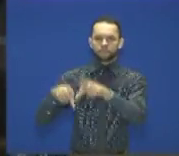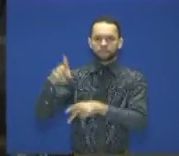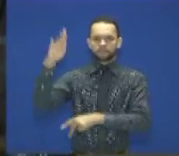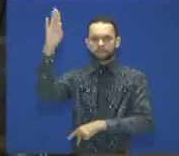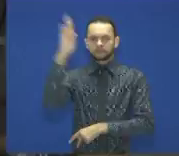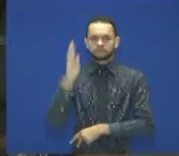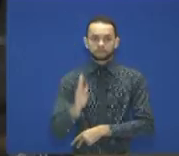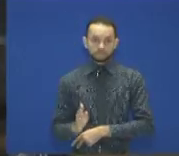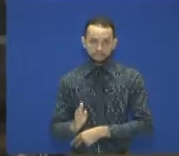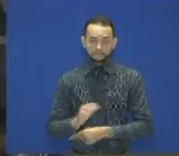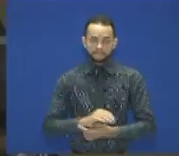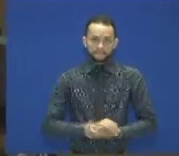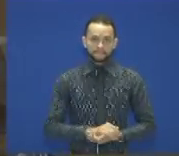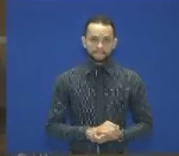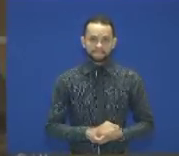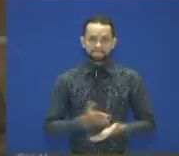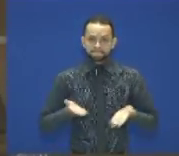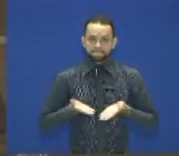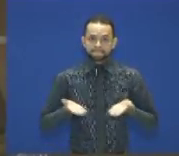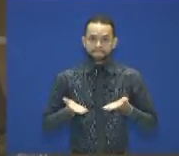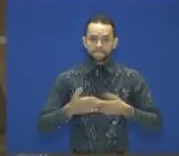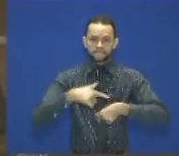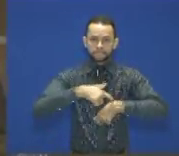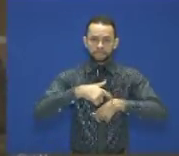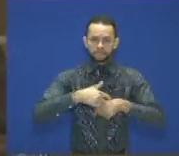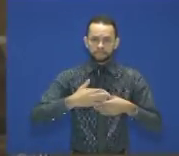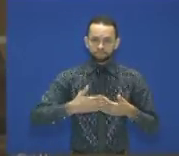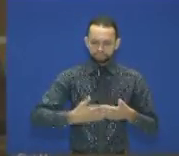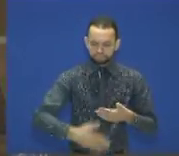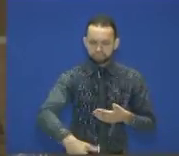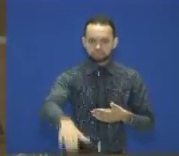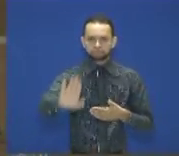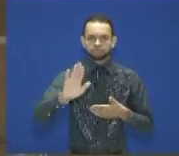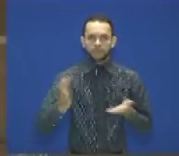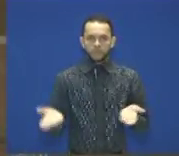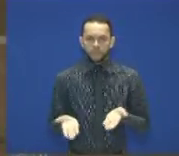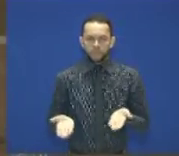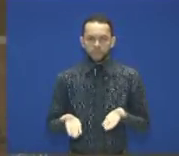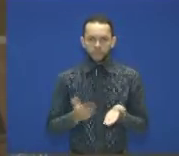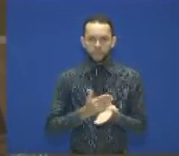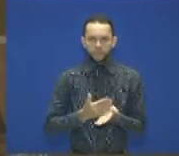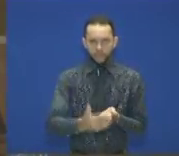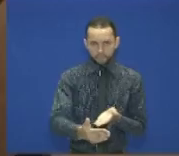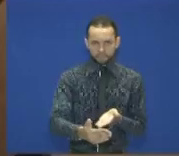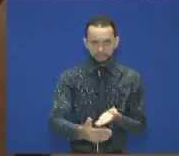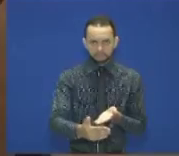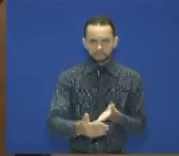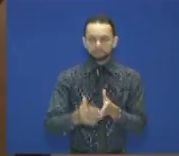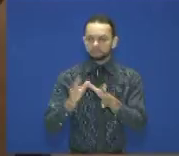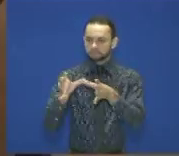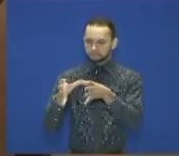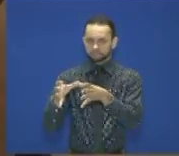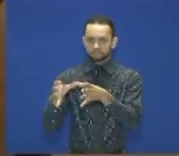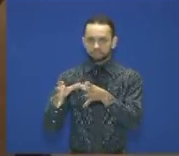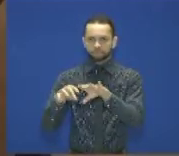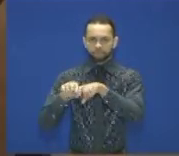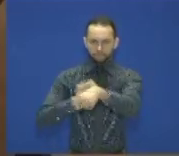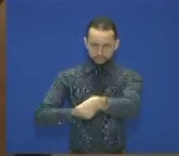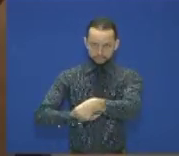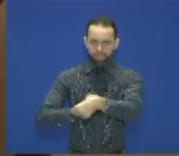jornada que hoje se inicia, esperamos que vocês, nossos queridos egressos, mantenham